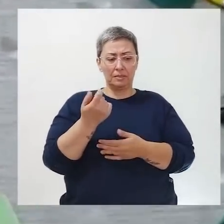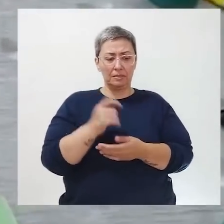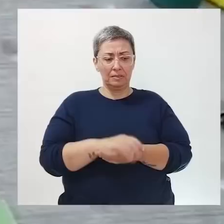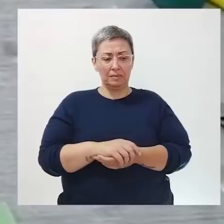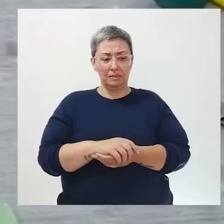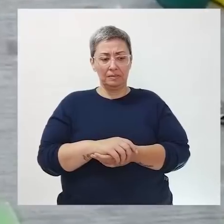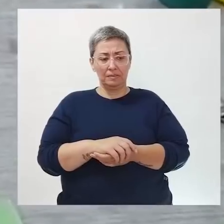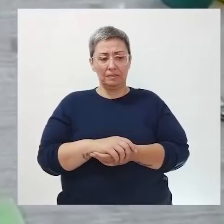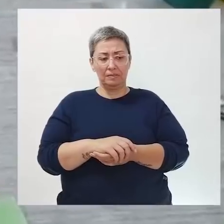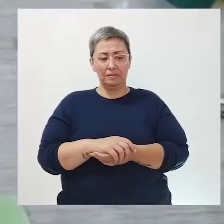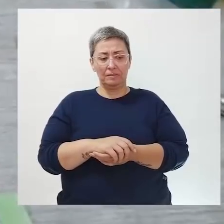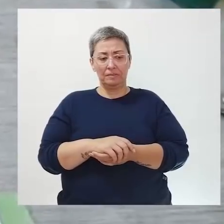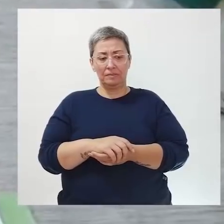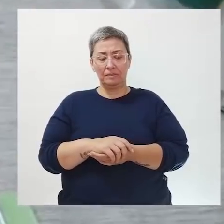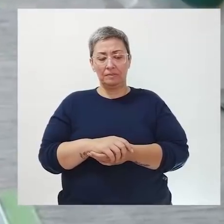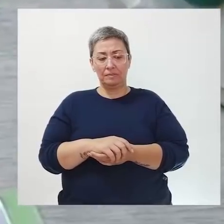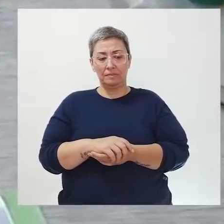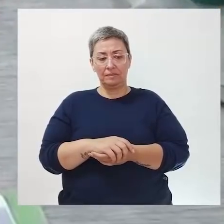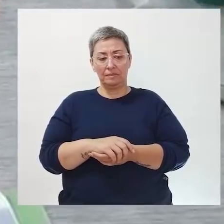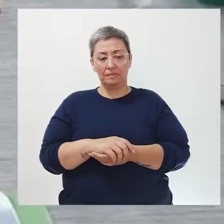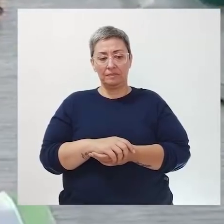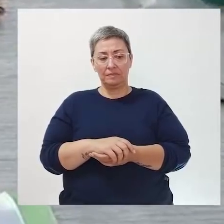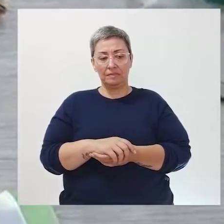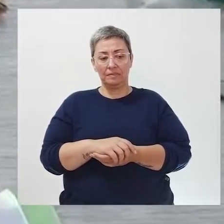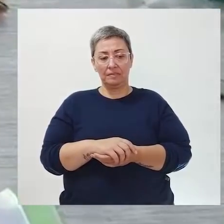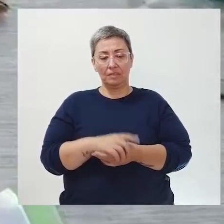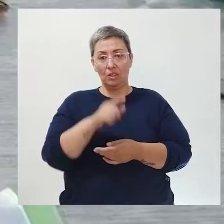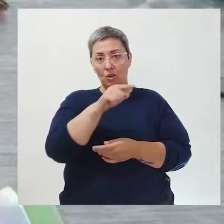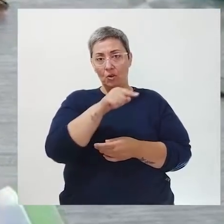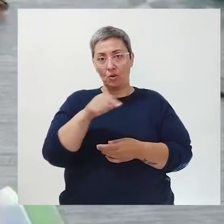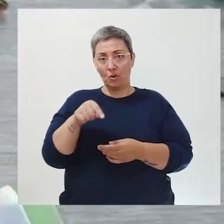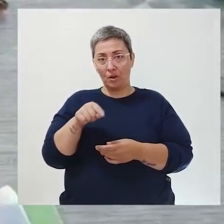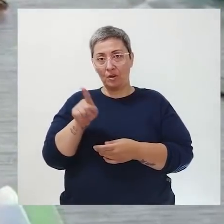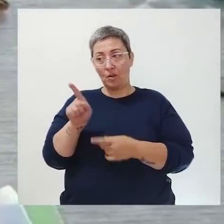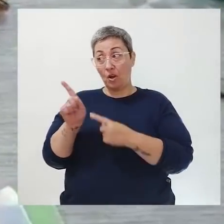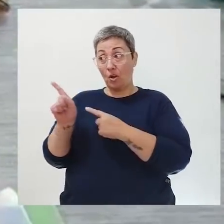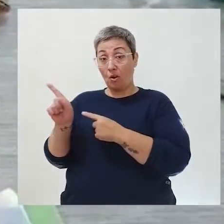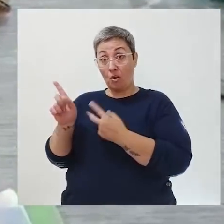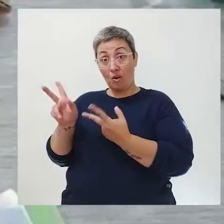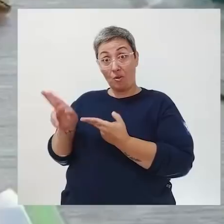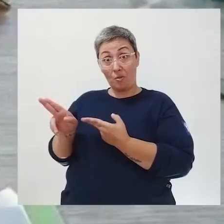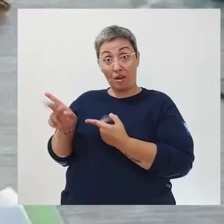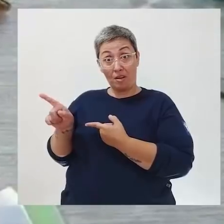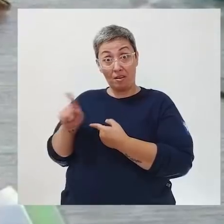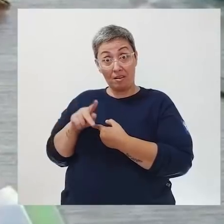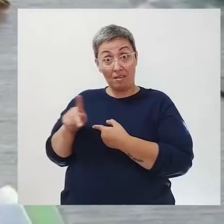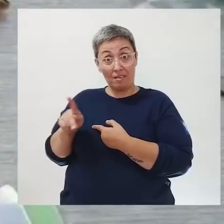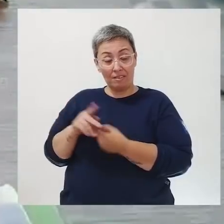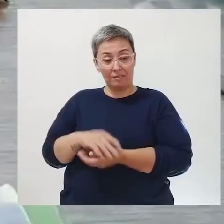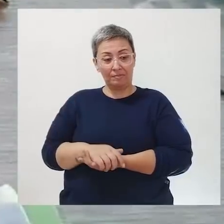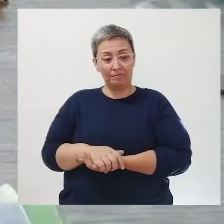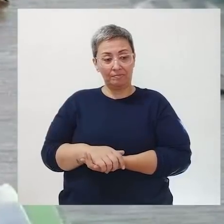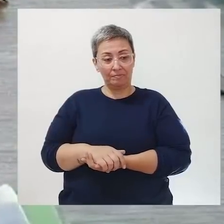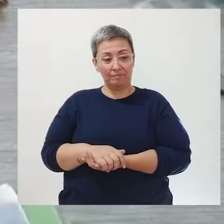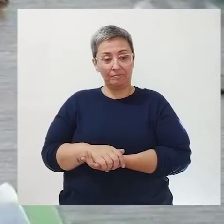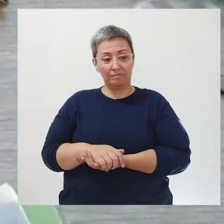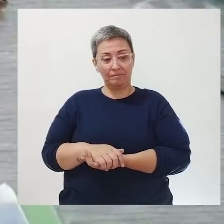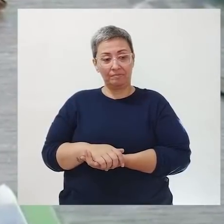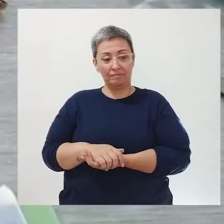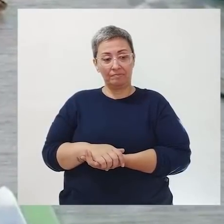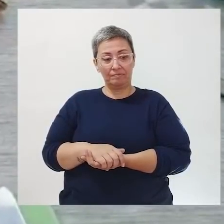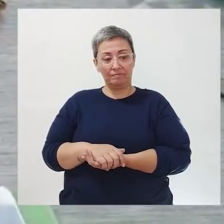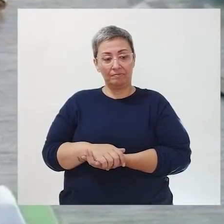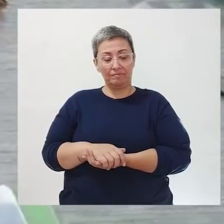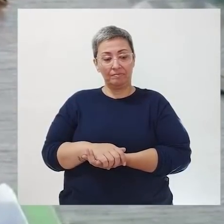fazer um risco e pegar esse risco, levar até lá em cima, ó. Aqui também,